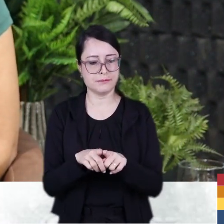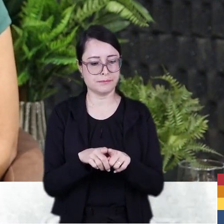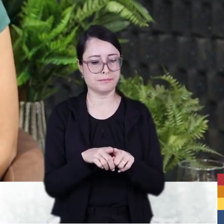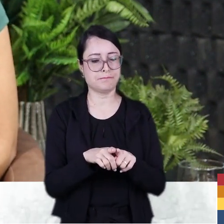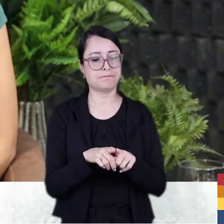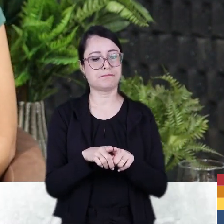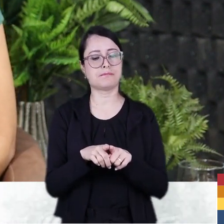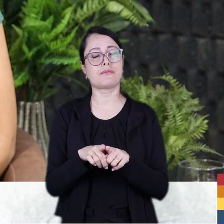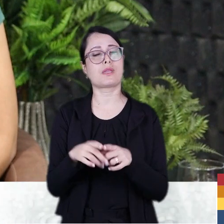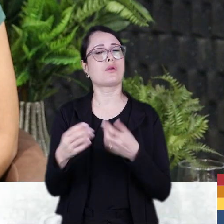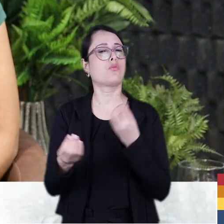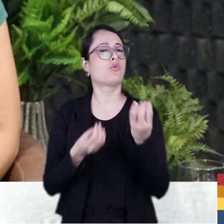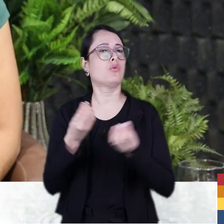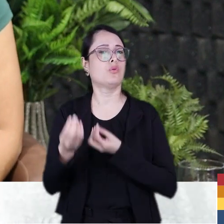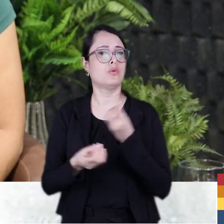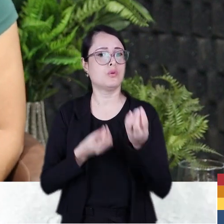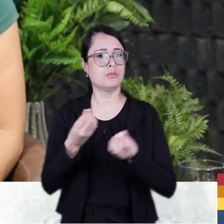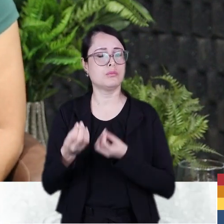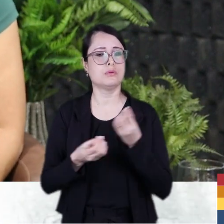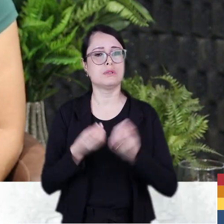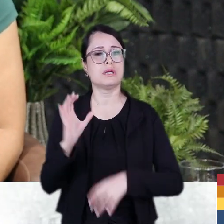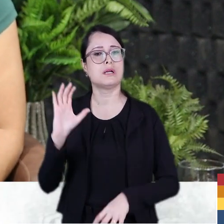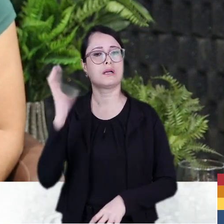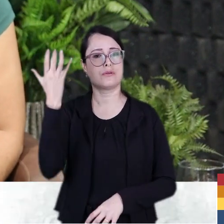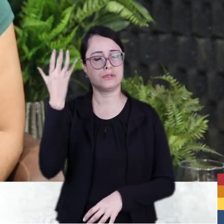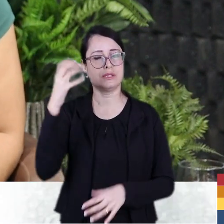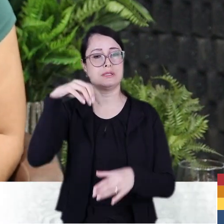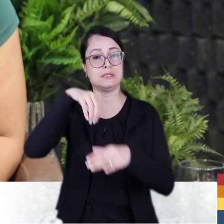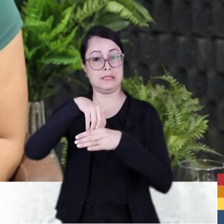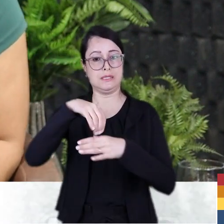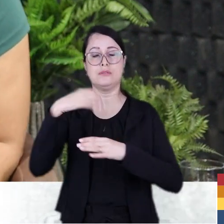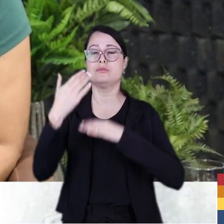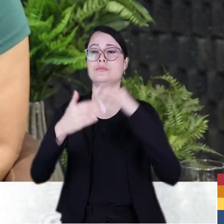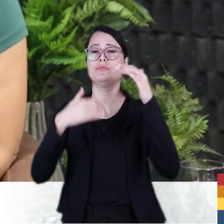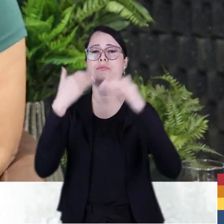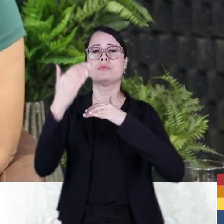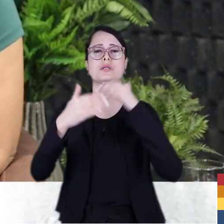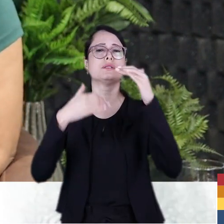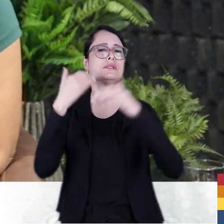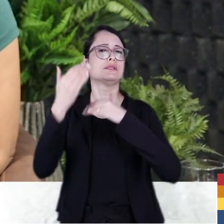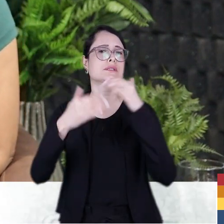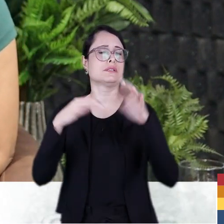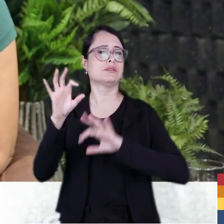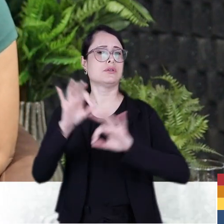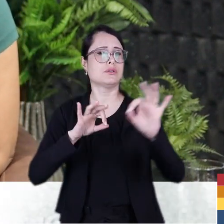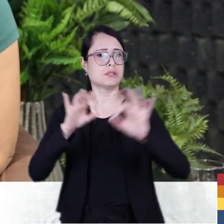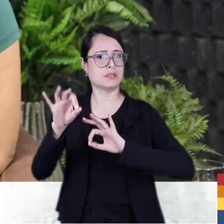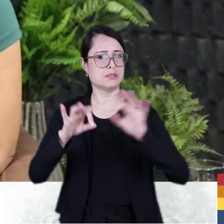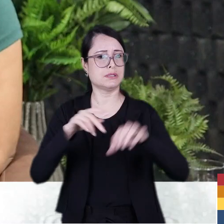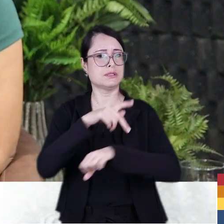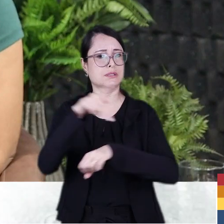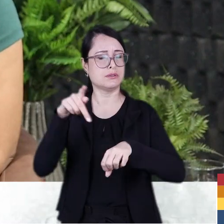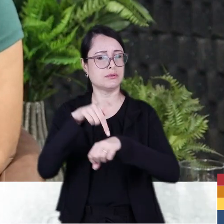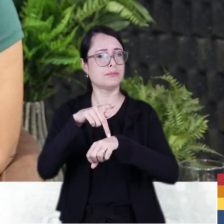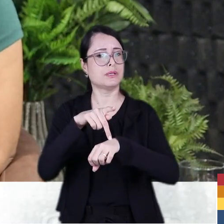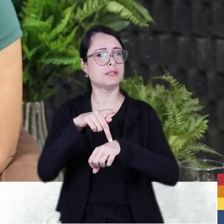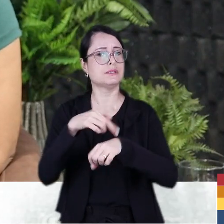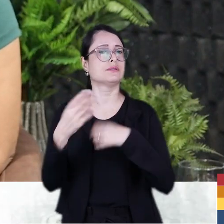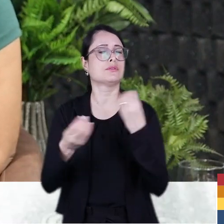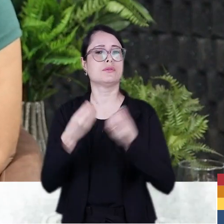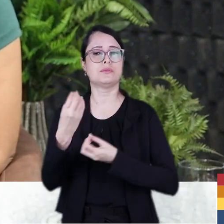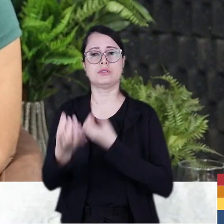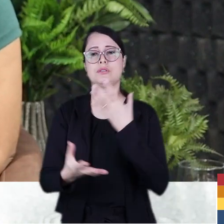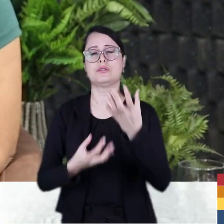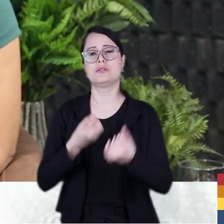do Maranhão, não isso, professora? Então, aqui, já corrigido, né, agora nós vamos ouvir a professora Leonora, que vai